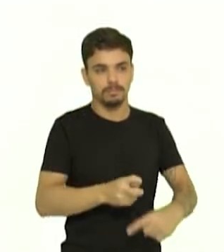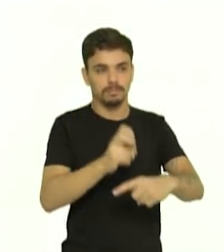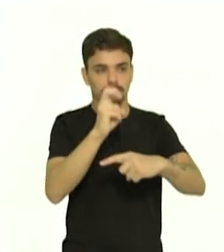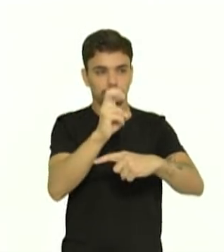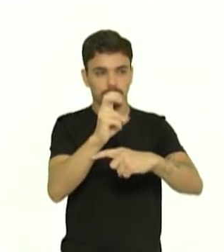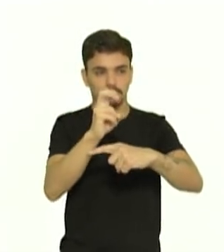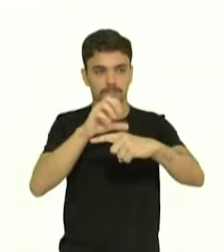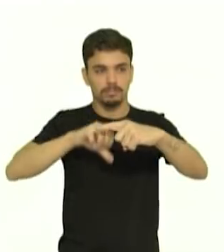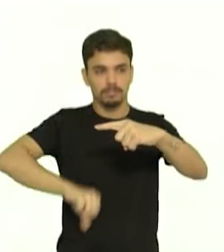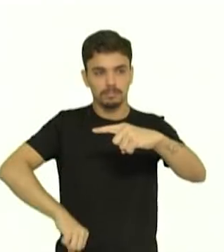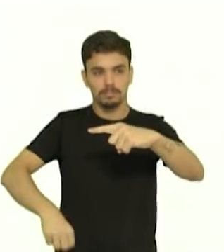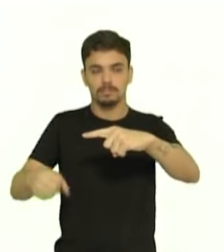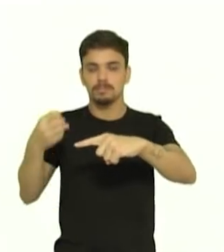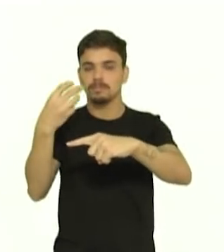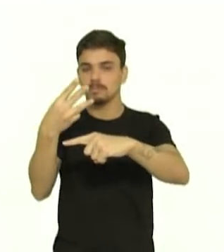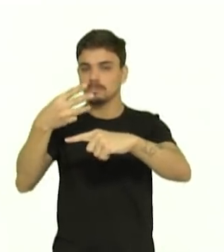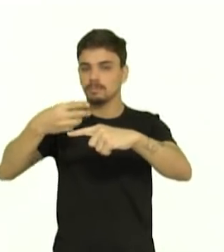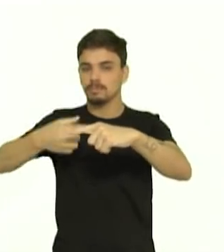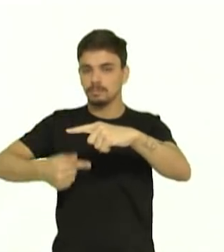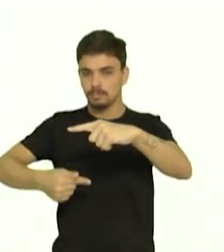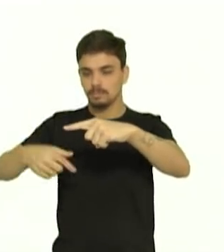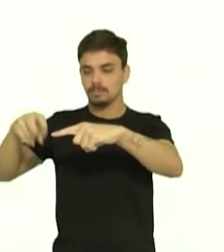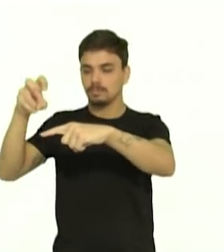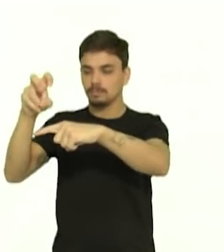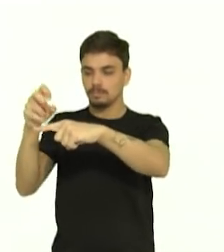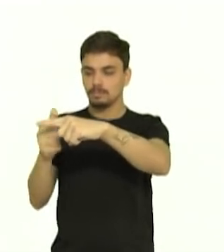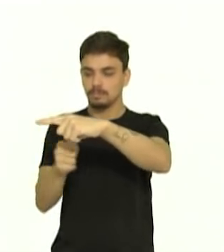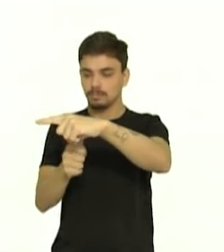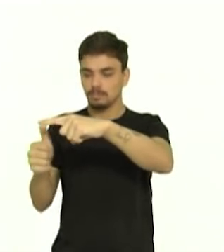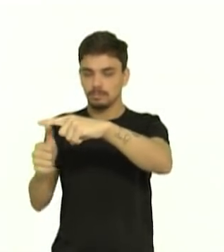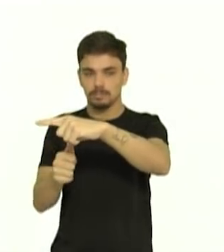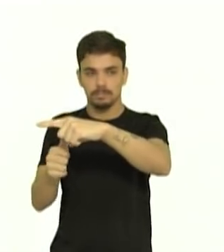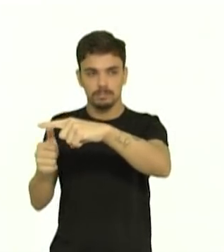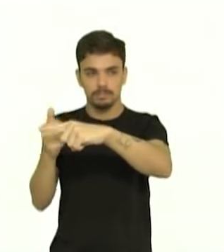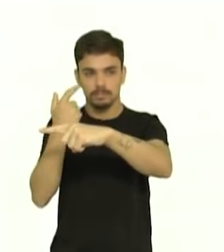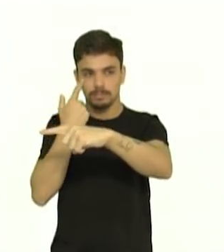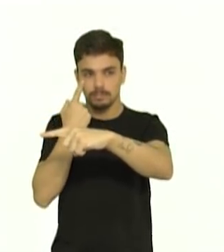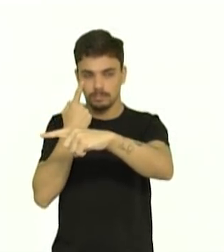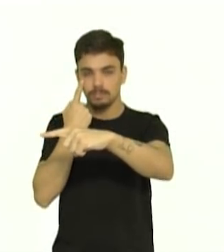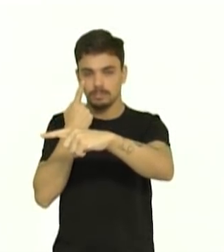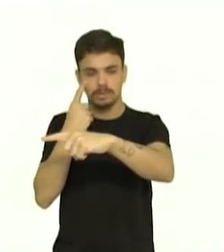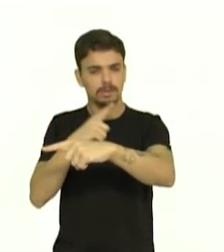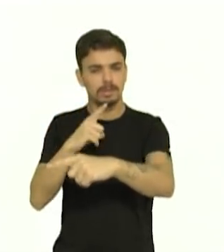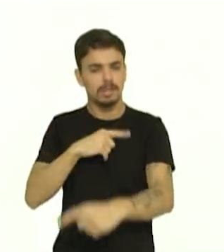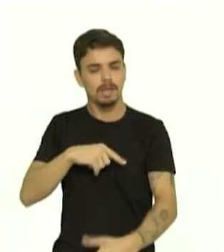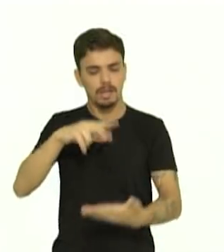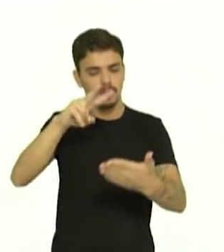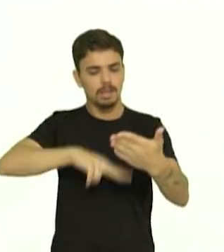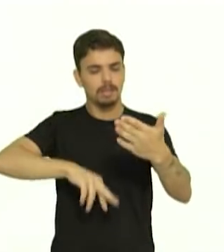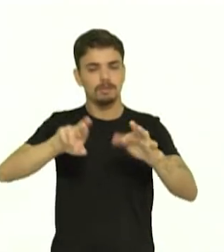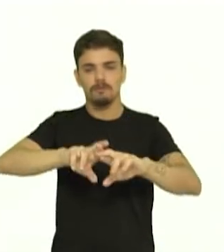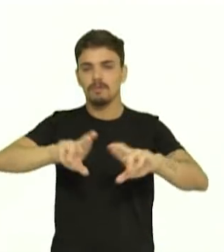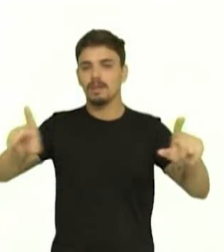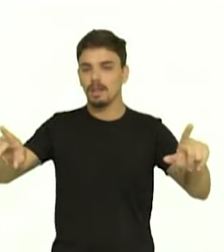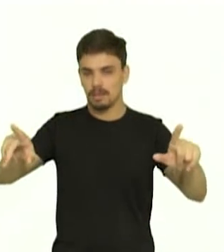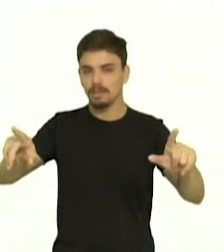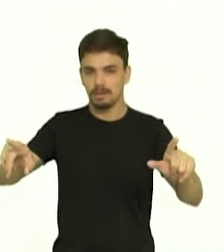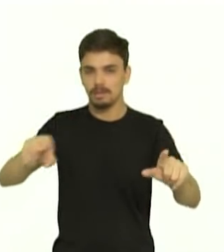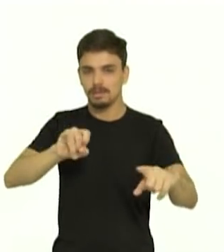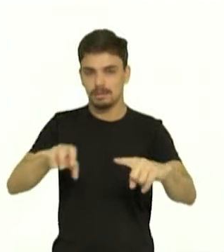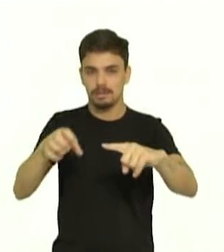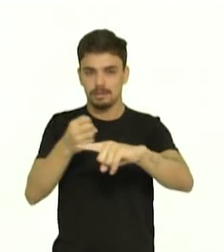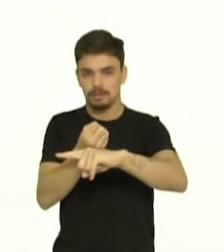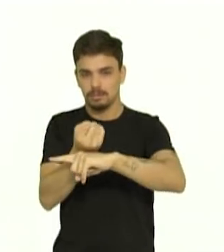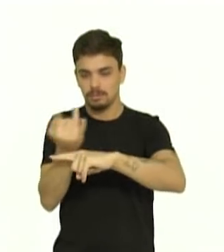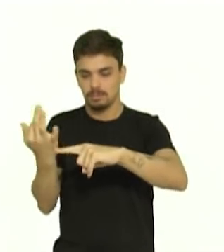3 sétimos, 5 11avos, lembra aquela leitura diferente da fração quando o denominador é maior